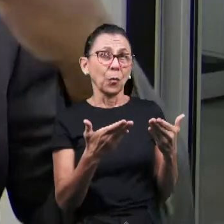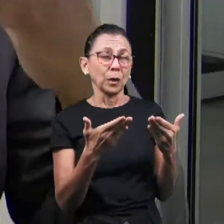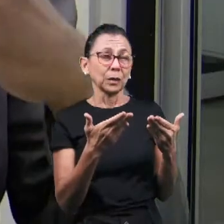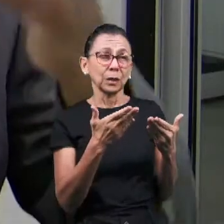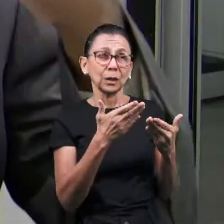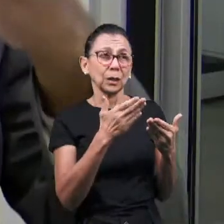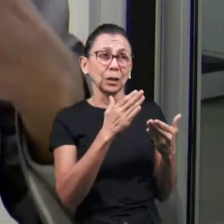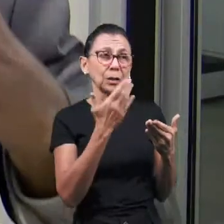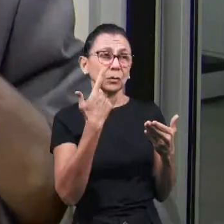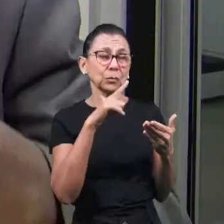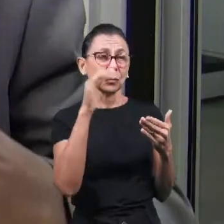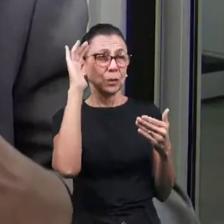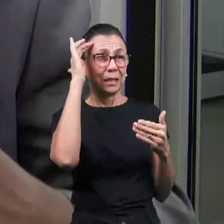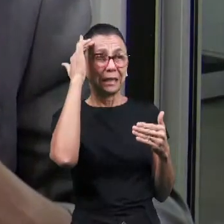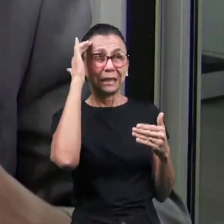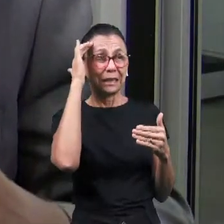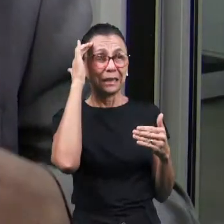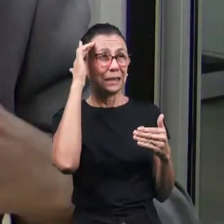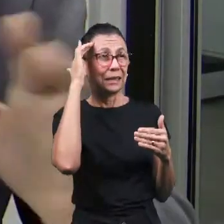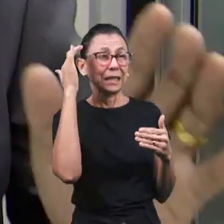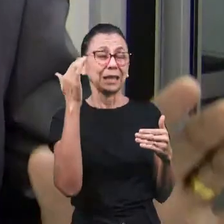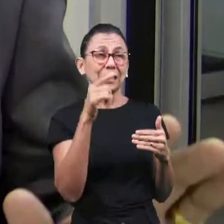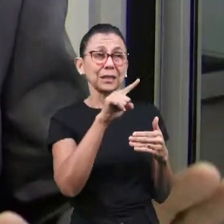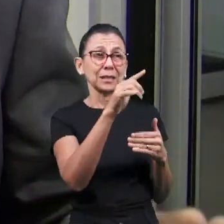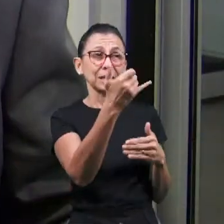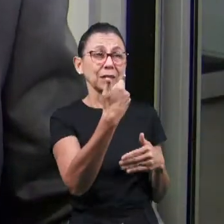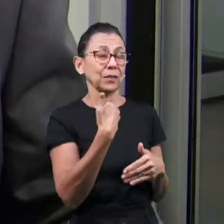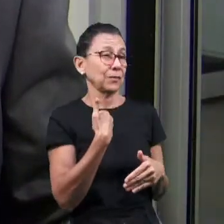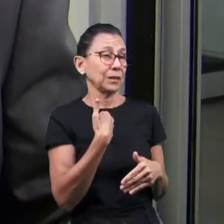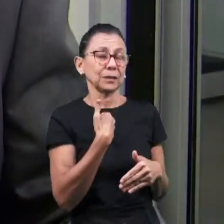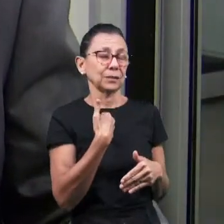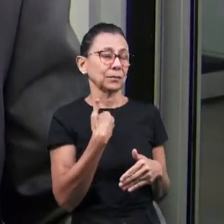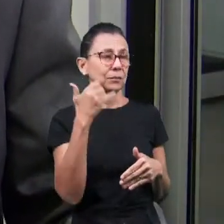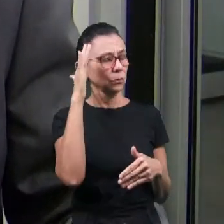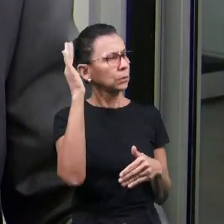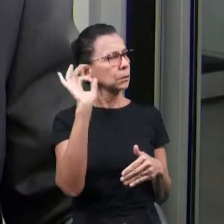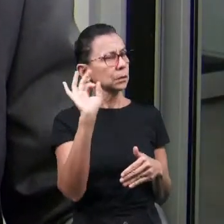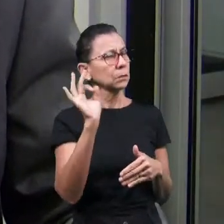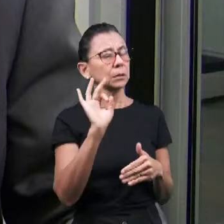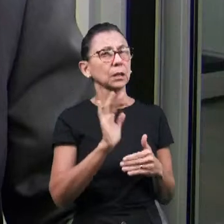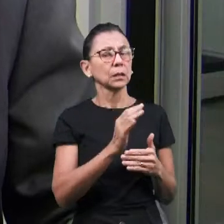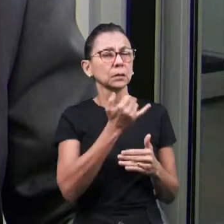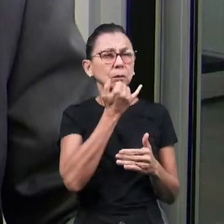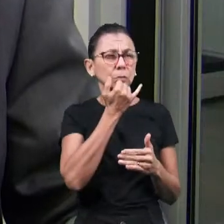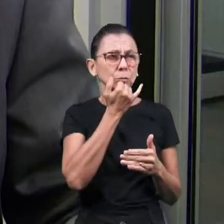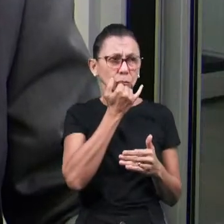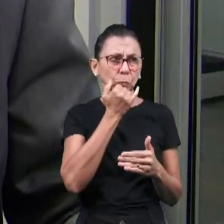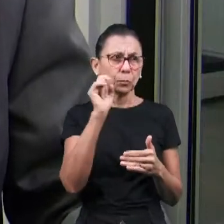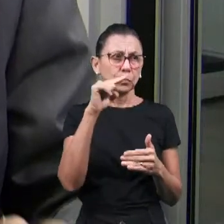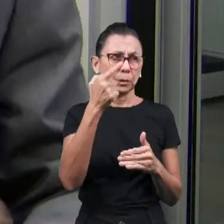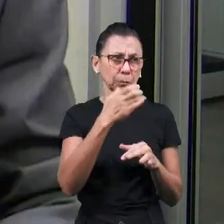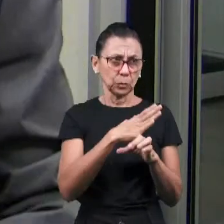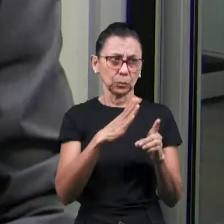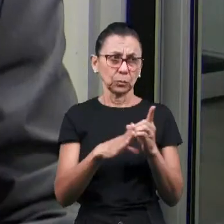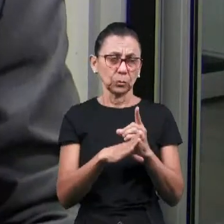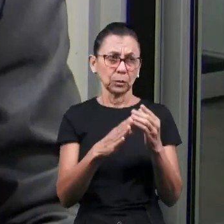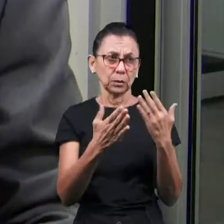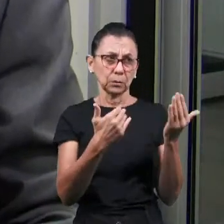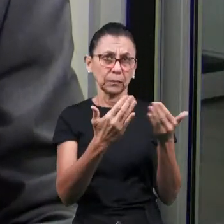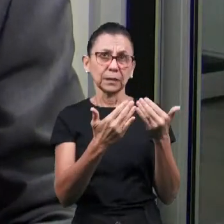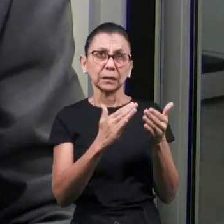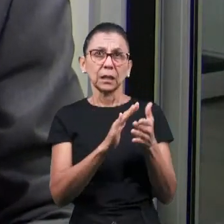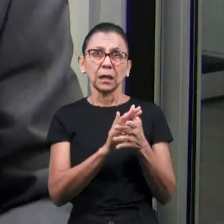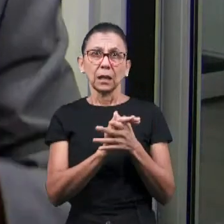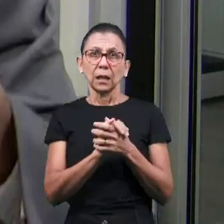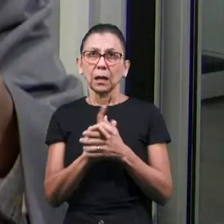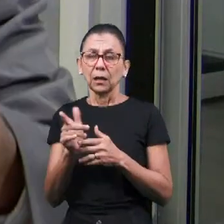o que a irmã está falando. Ela estava falando de frente para mim e eu não estava entendendo o que ela estava falando. Falei, vamos deixar para a gente conversar depois do culto? Ela me deixou quieto, eu